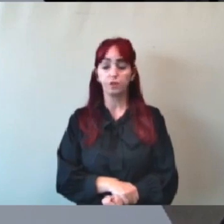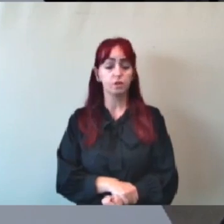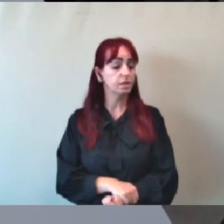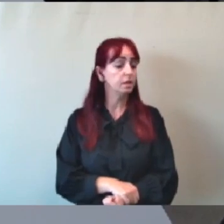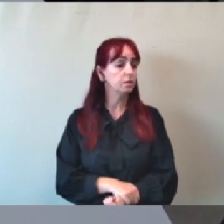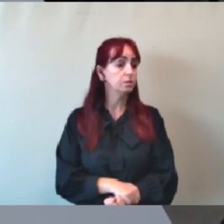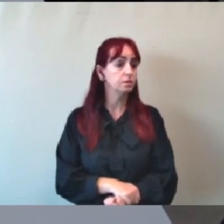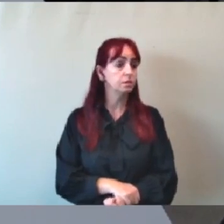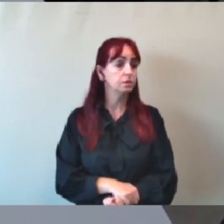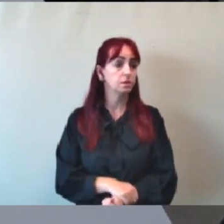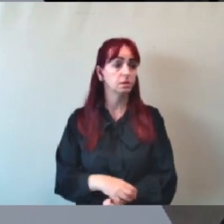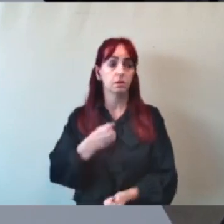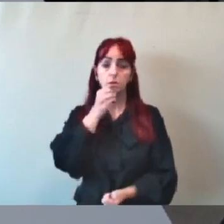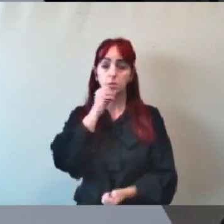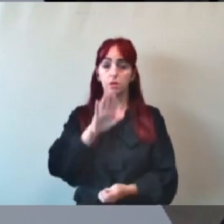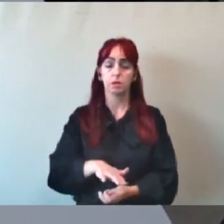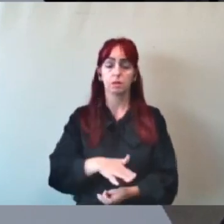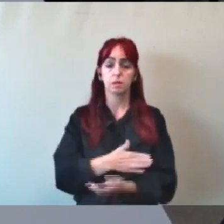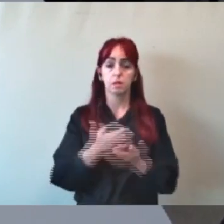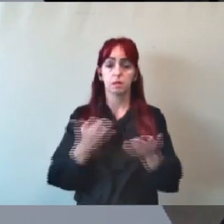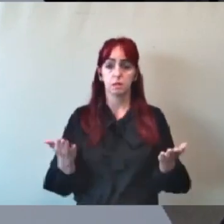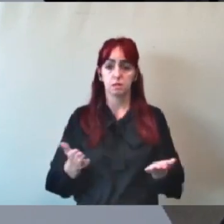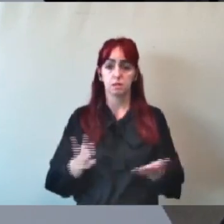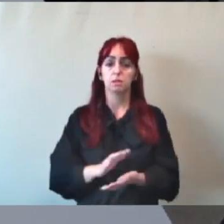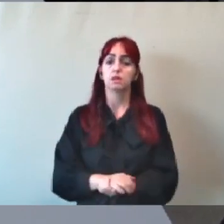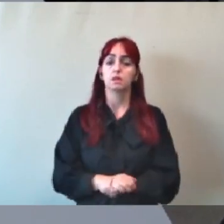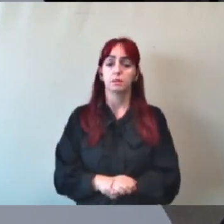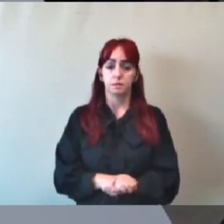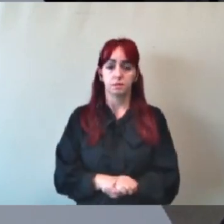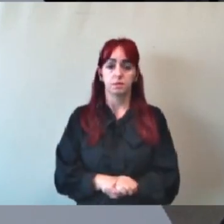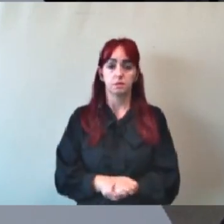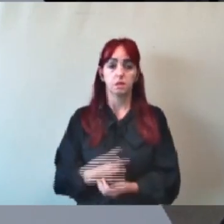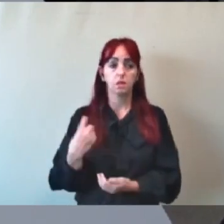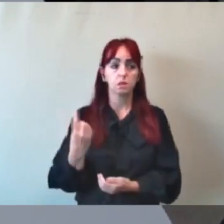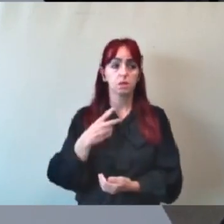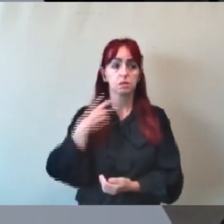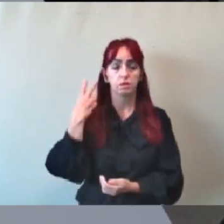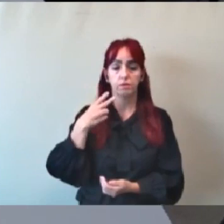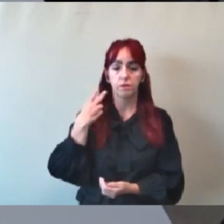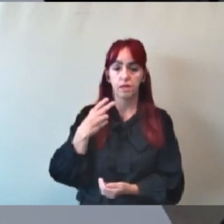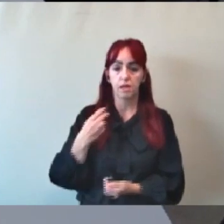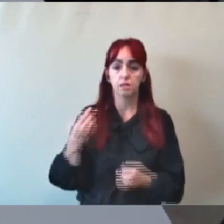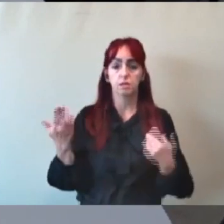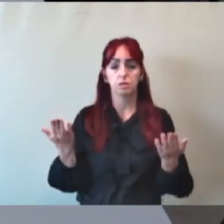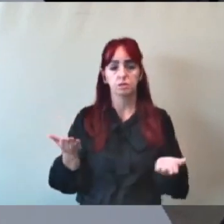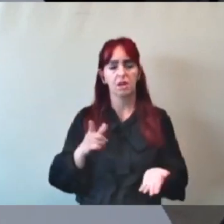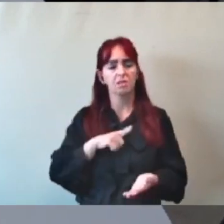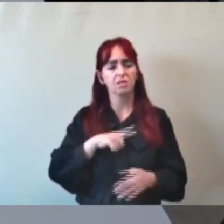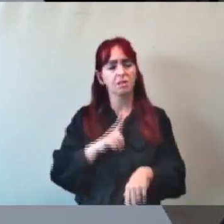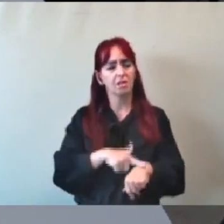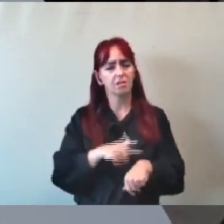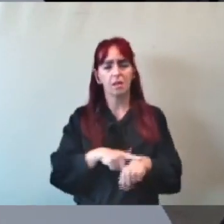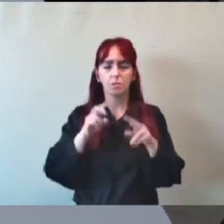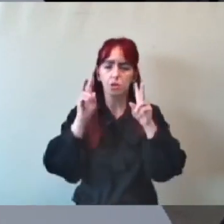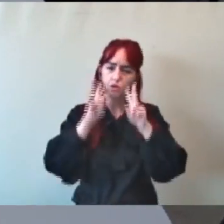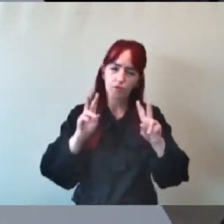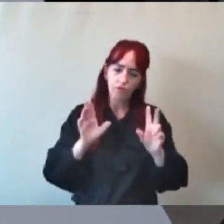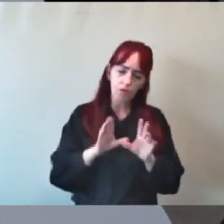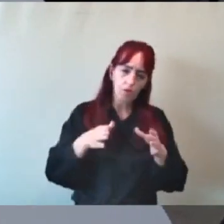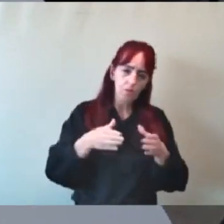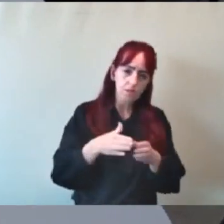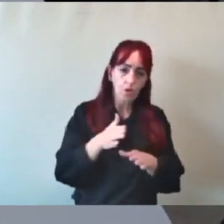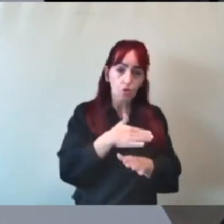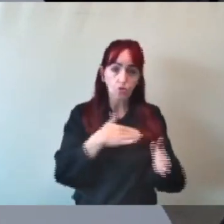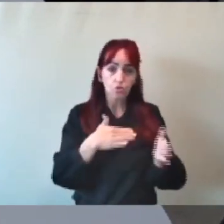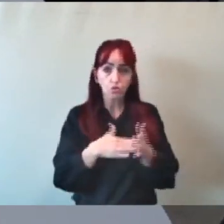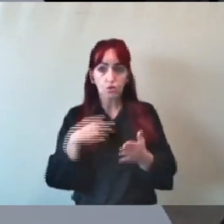vereador Wesley, né, todos os nossos vereadores. Eu já tinha tempo que eu não vi uma comissão com todos os vereadores.